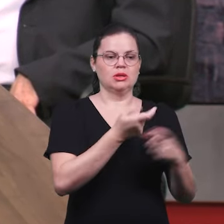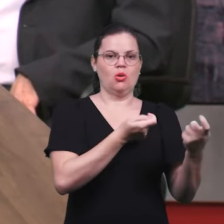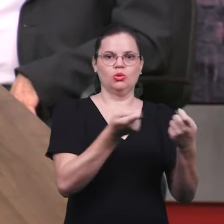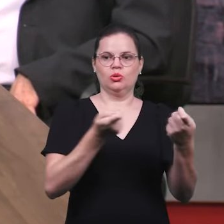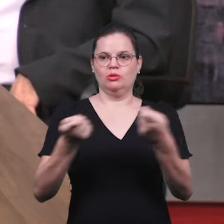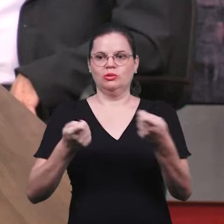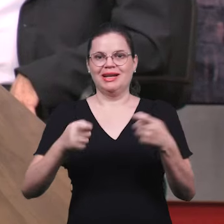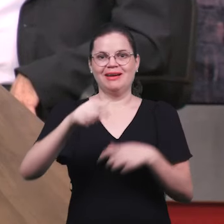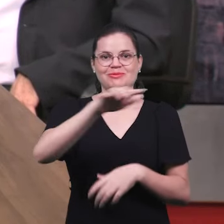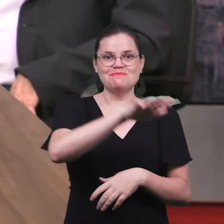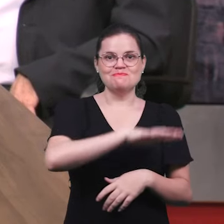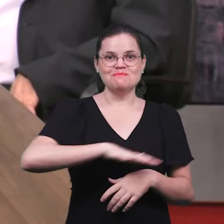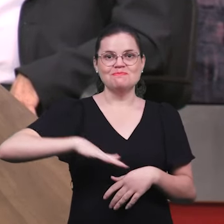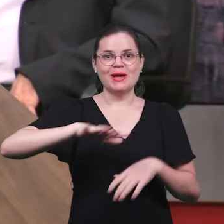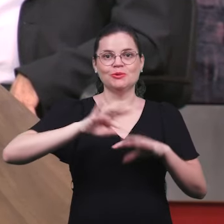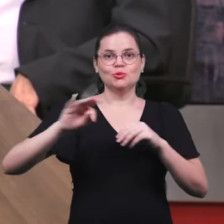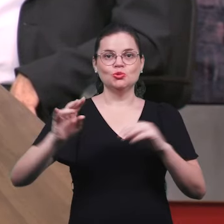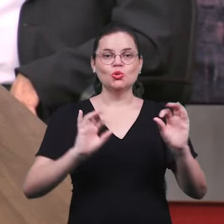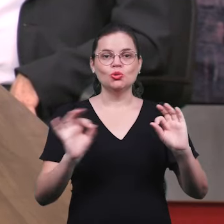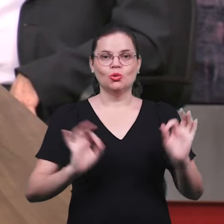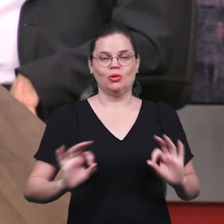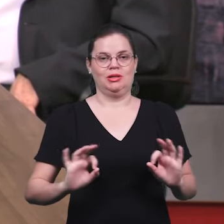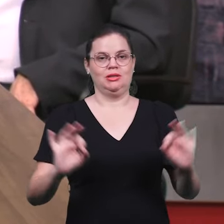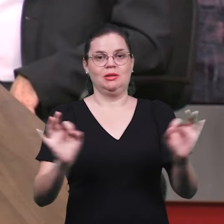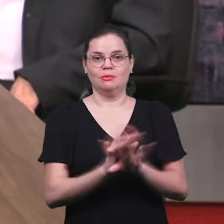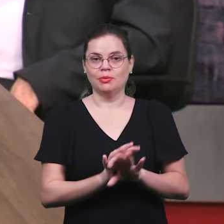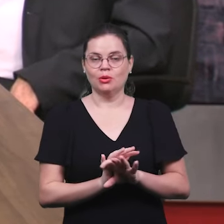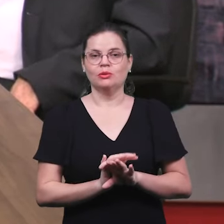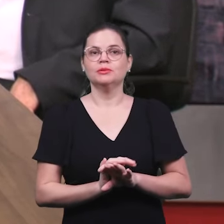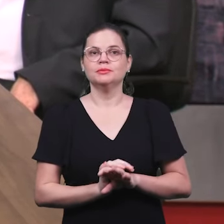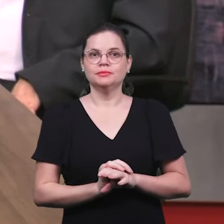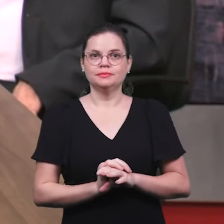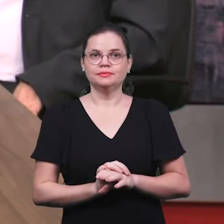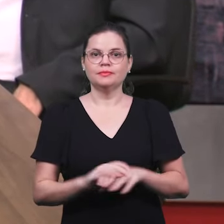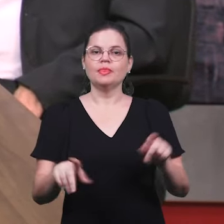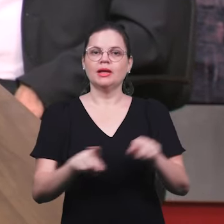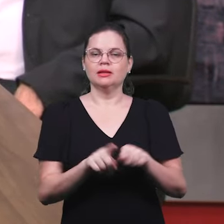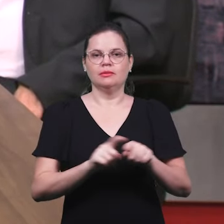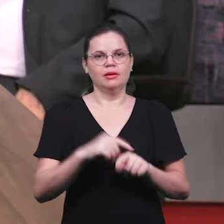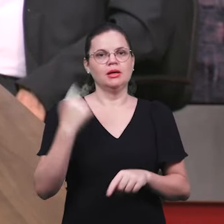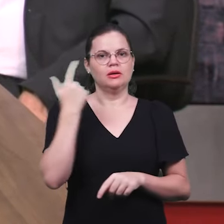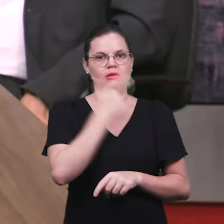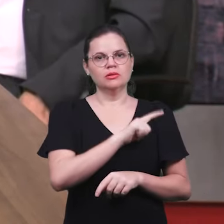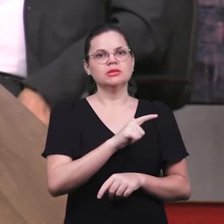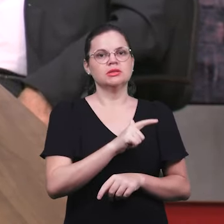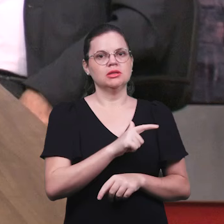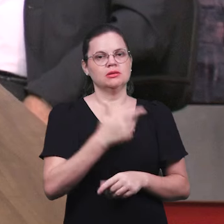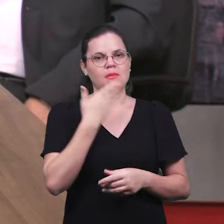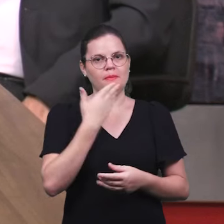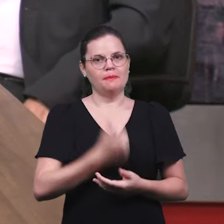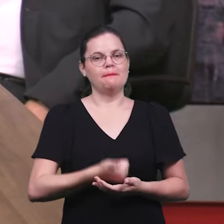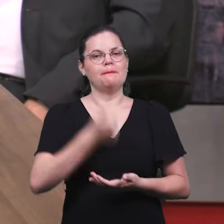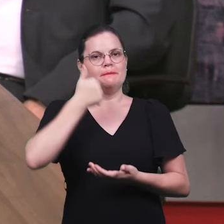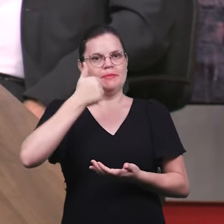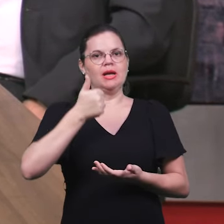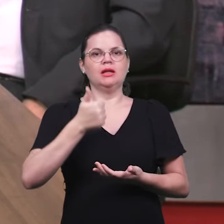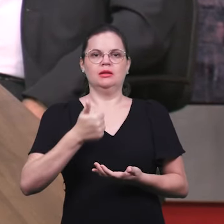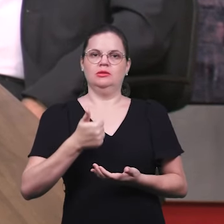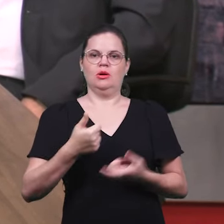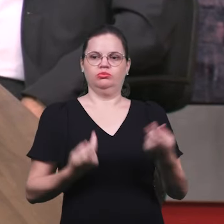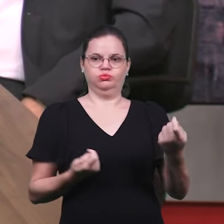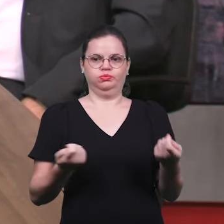o império organizado. E, de fato, se conquistou uma estabilidade, que se registre que o Diocleciano foi um